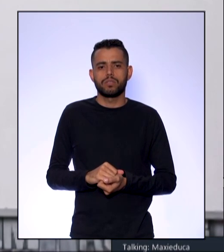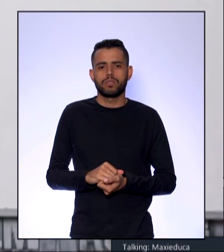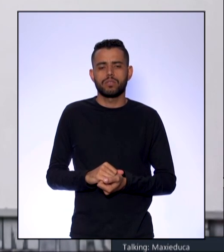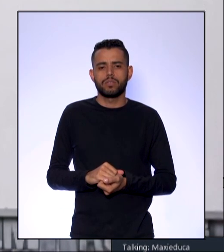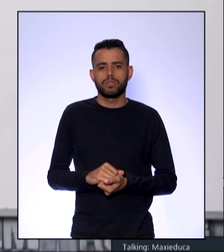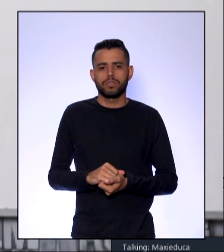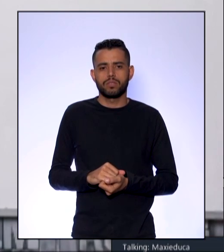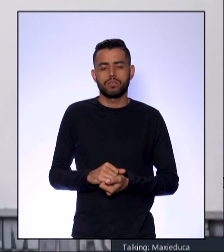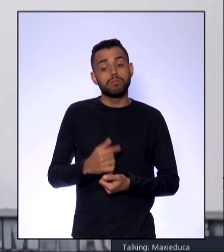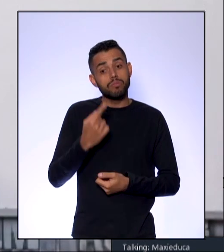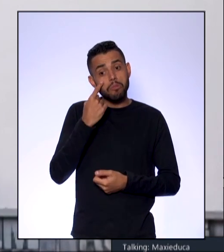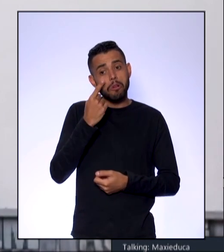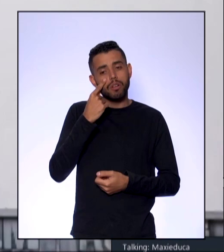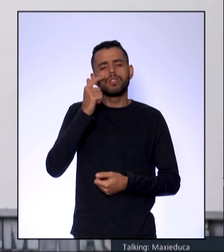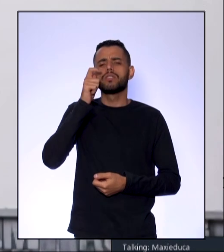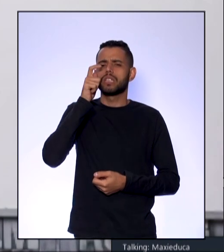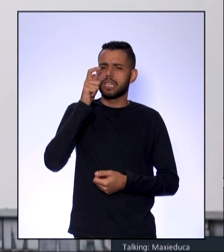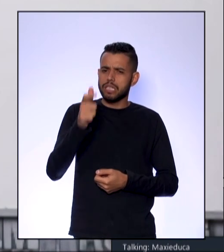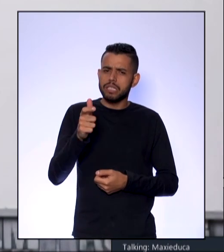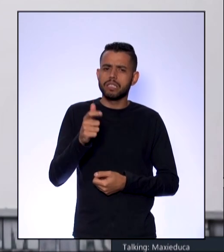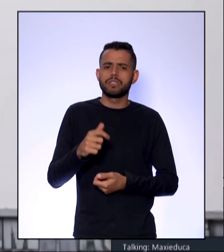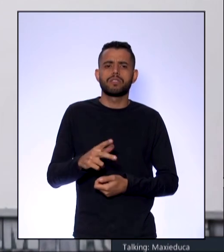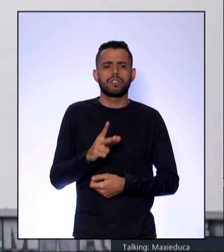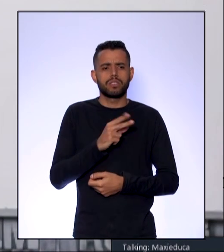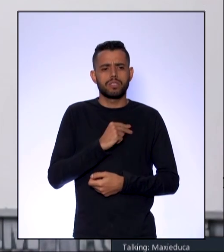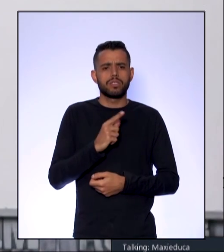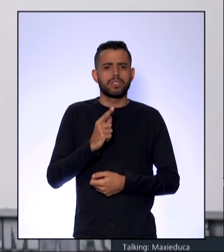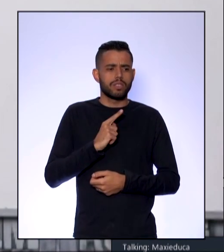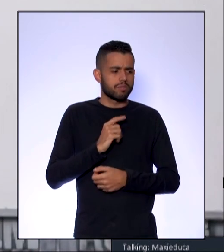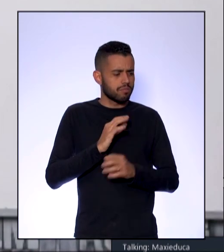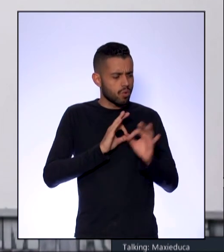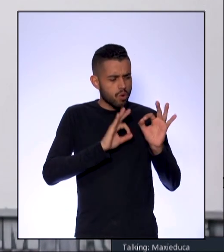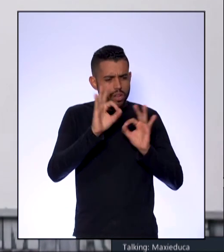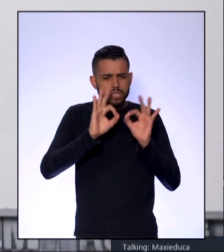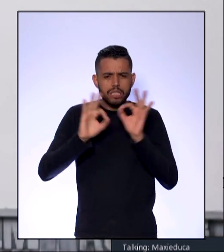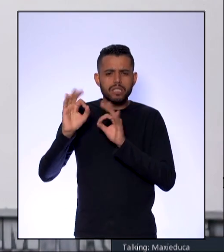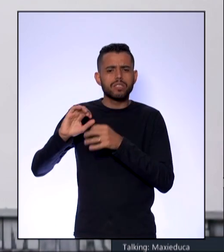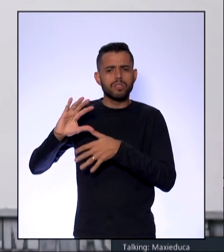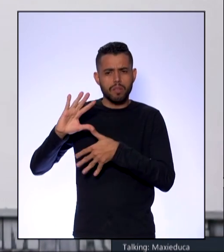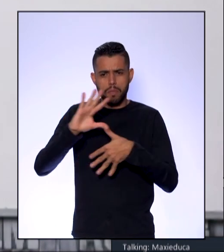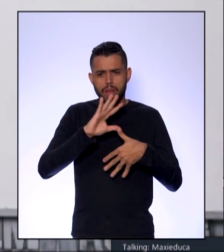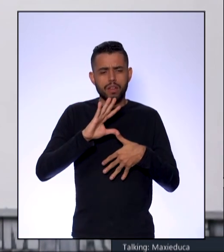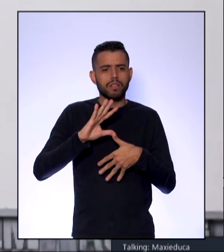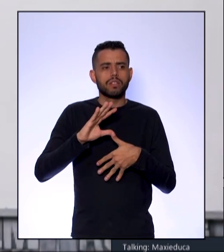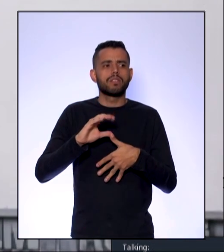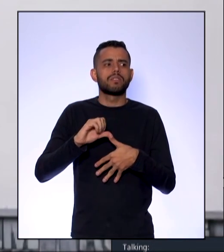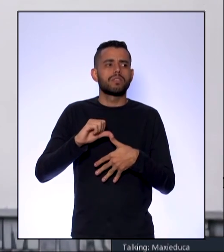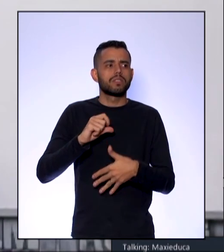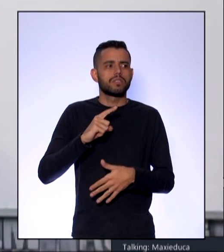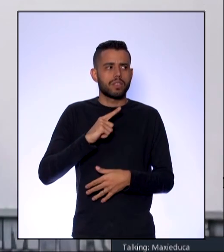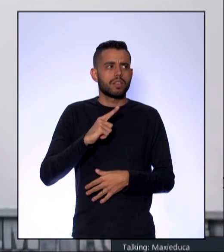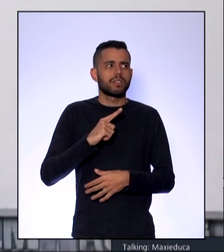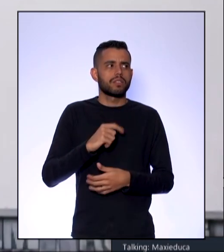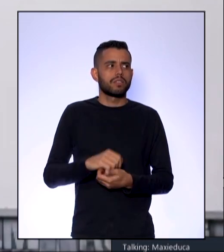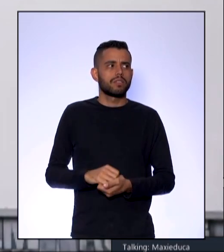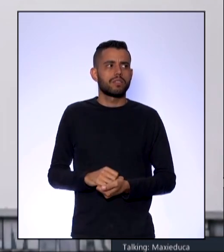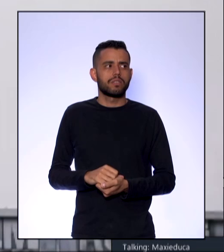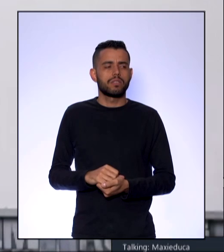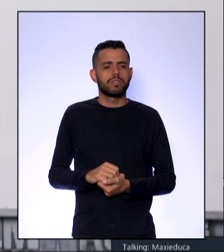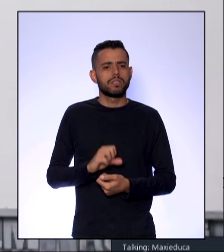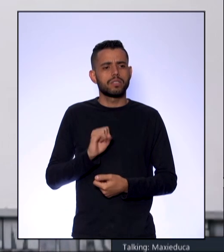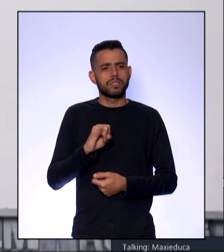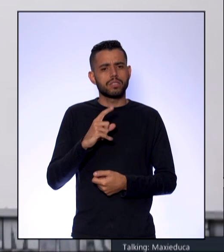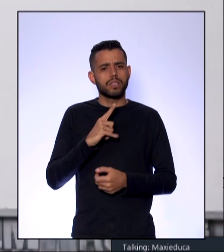Olha só que interessante, professor. Tem organização na América? Tem. Se eu tenho